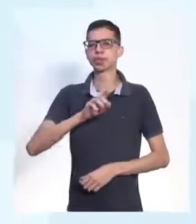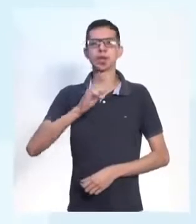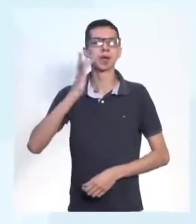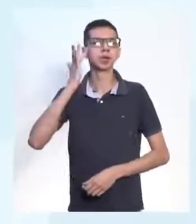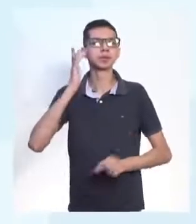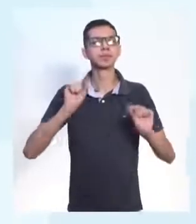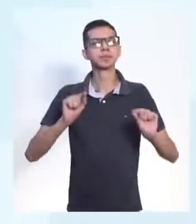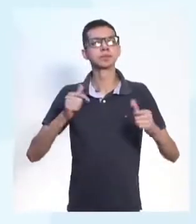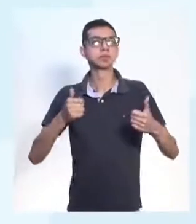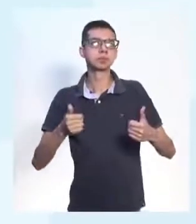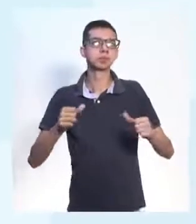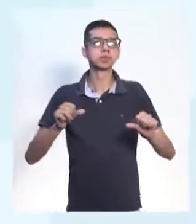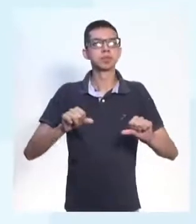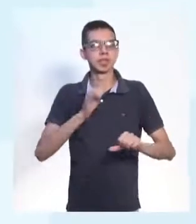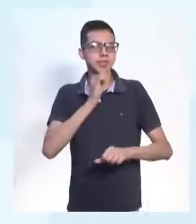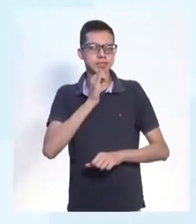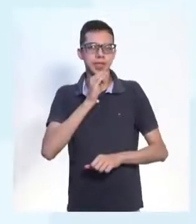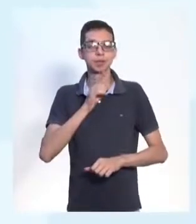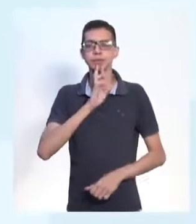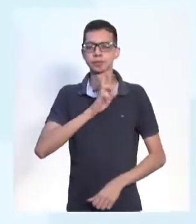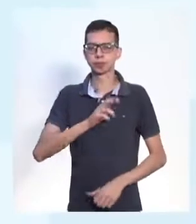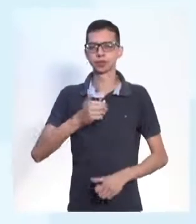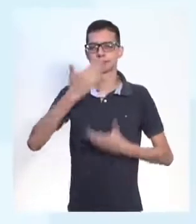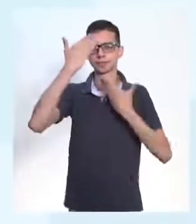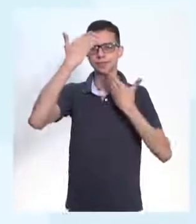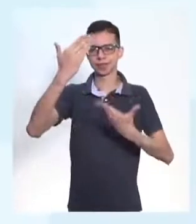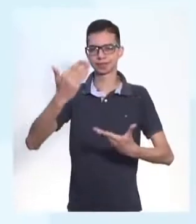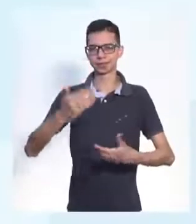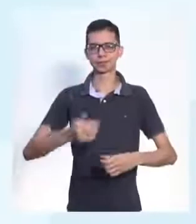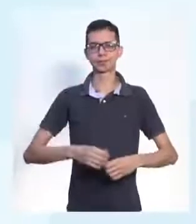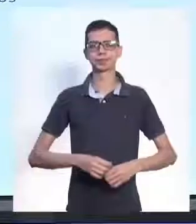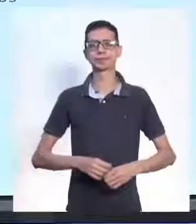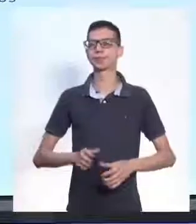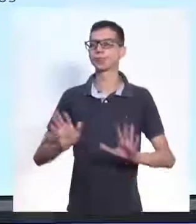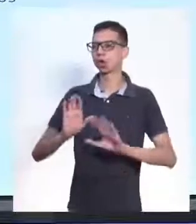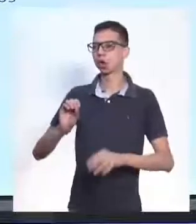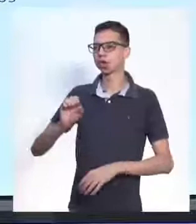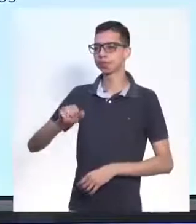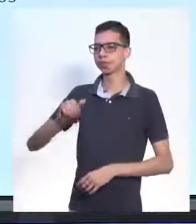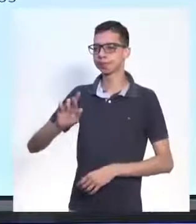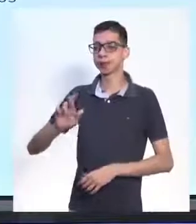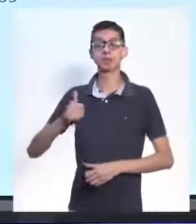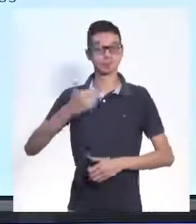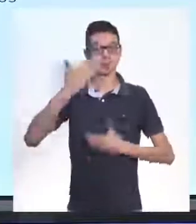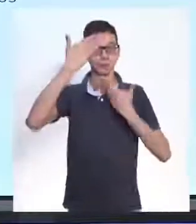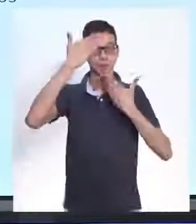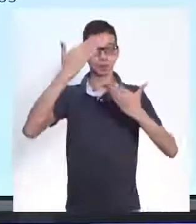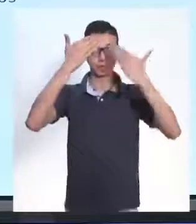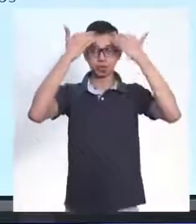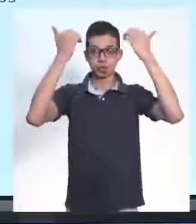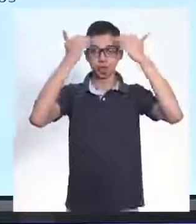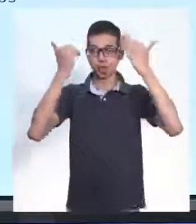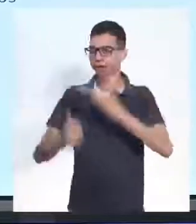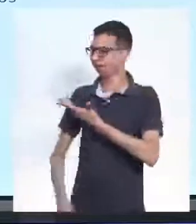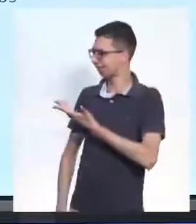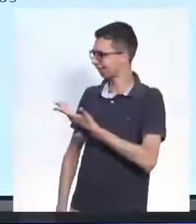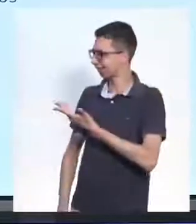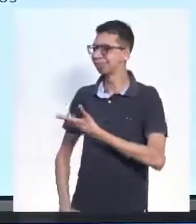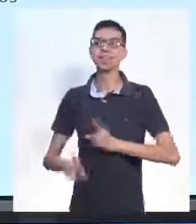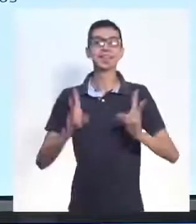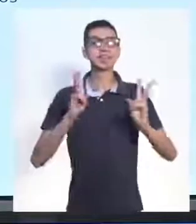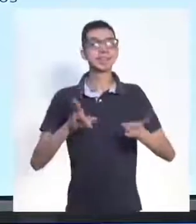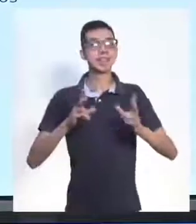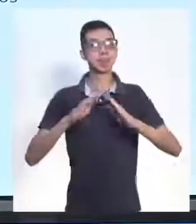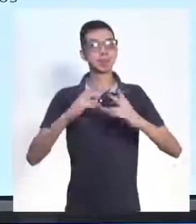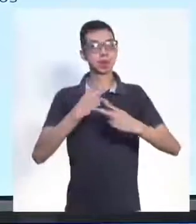aula. Obrigado, Osmar. Obrigado, Jonas. Até a próxima. Obrigado, foi um prazer estar aqui com vocês. Continuem sempre em casa.